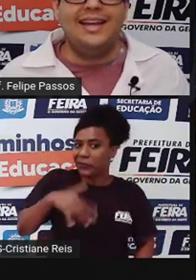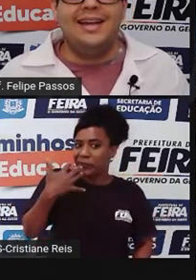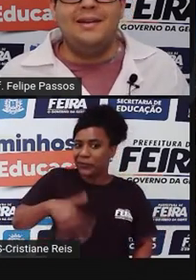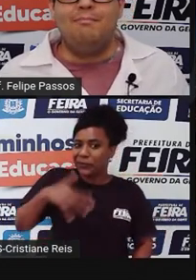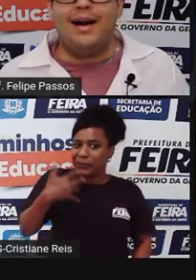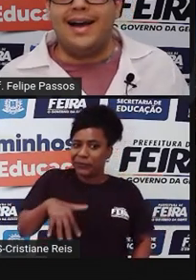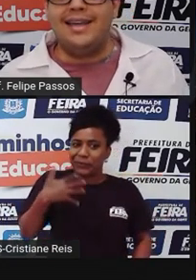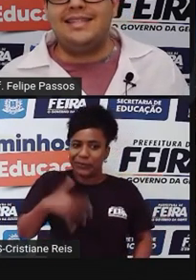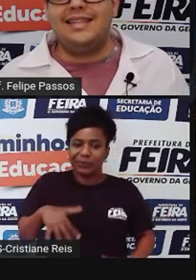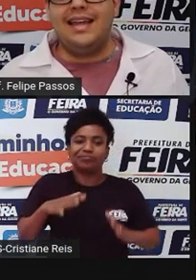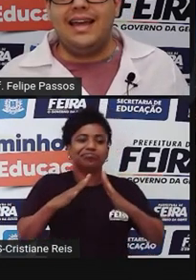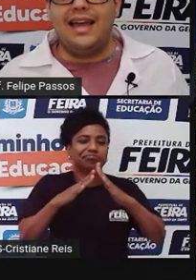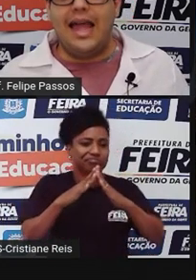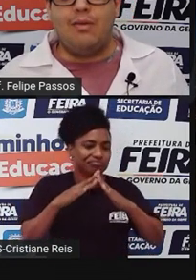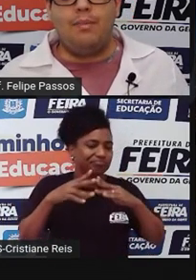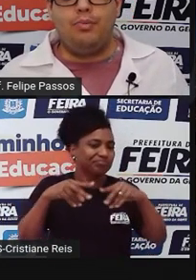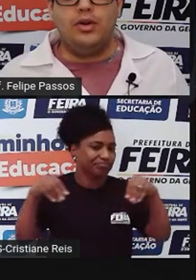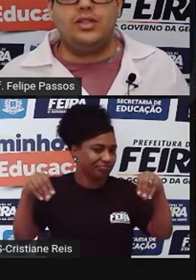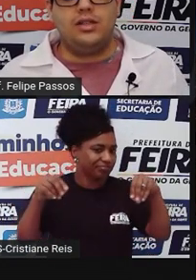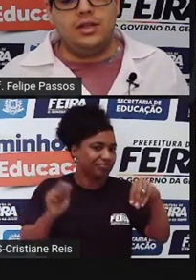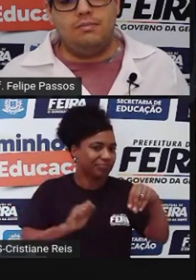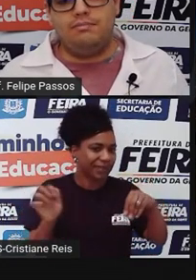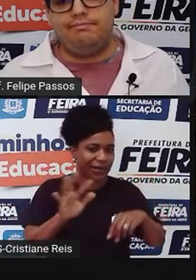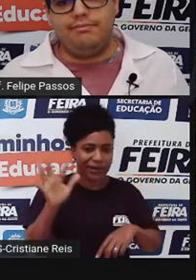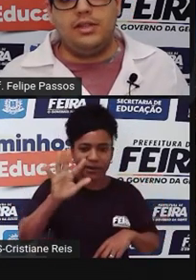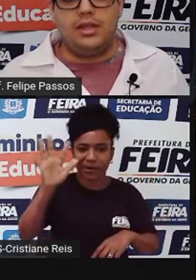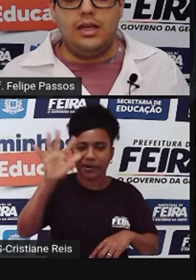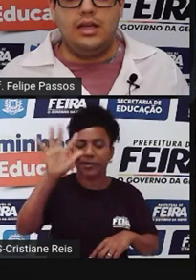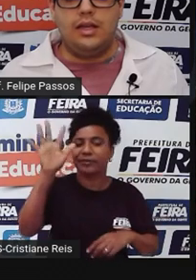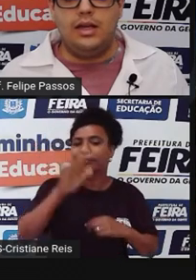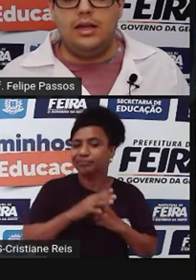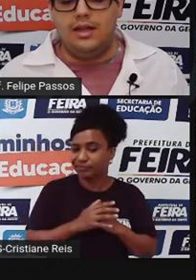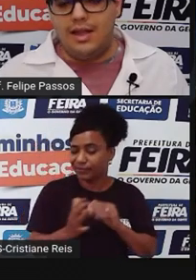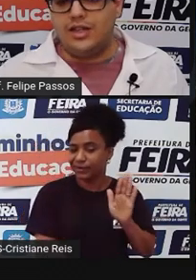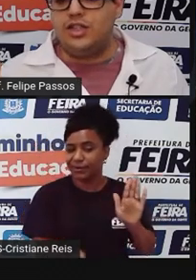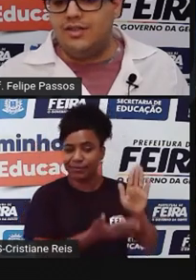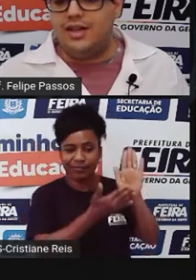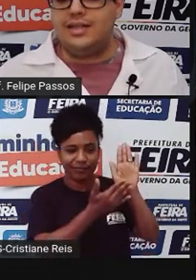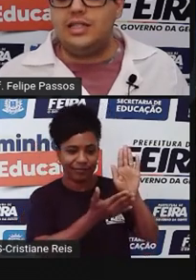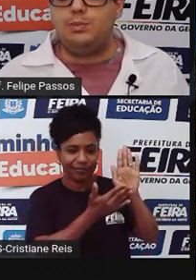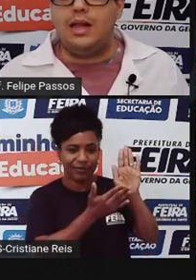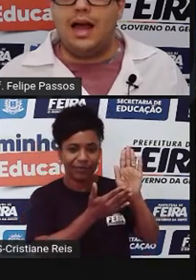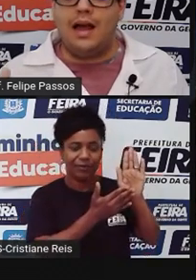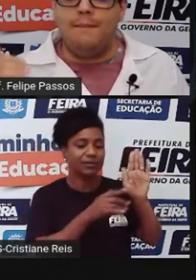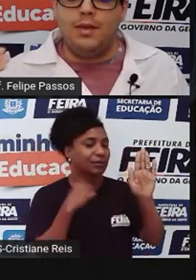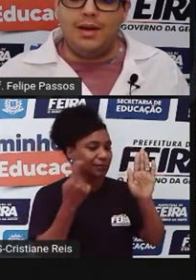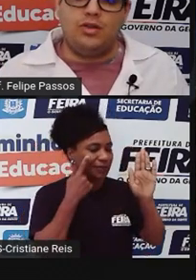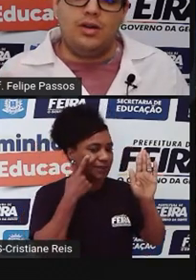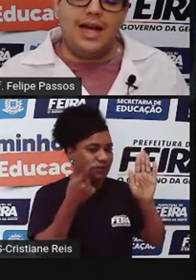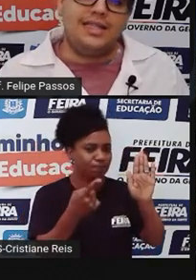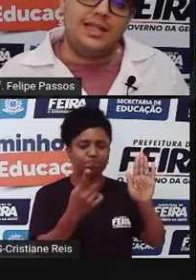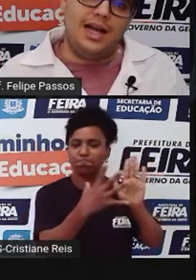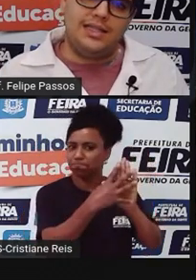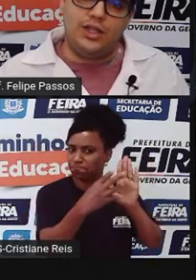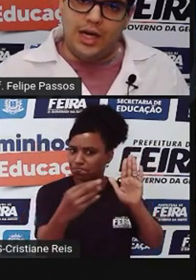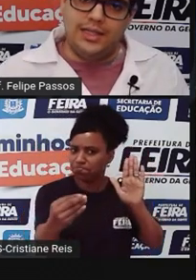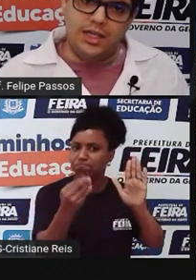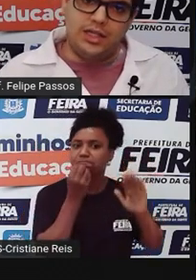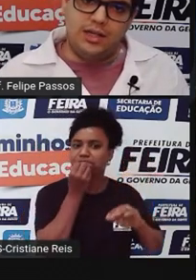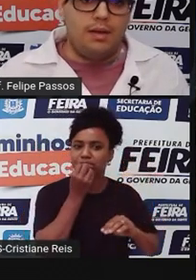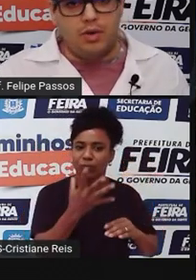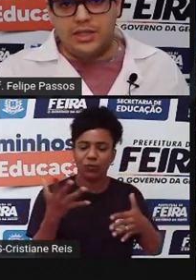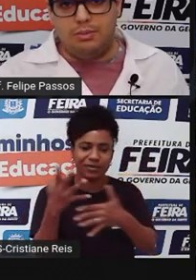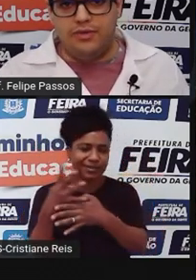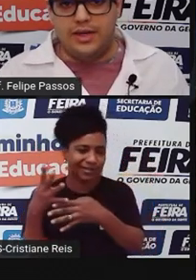caros né mas é uma proposta ali que a gente deveria se espelhar para tornar as cidades